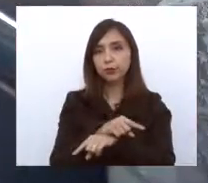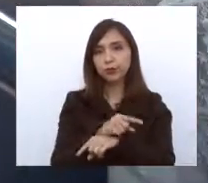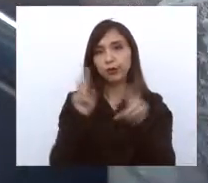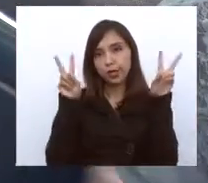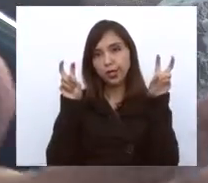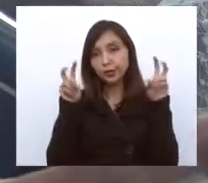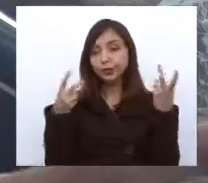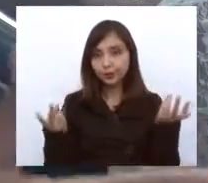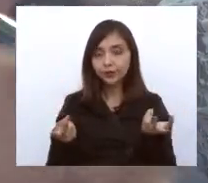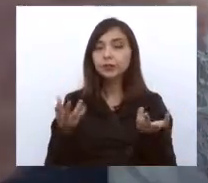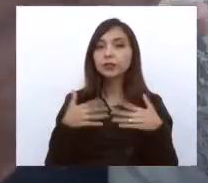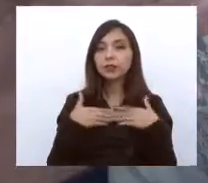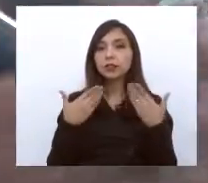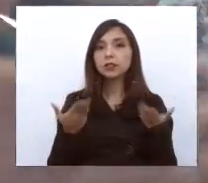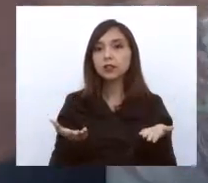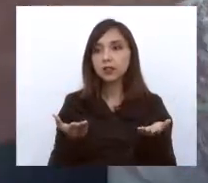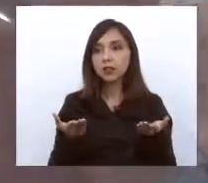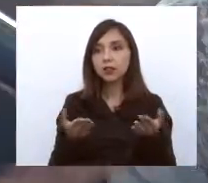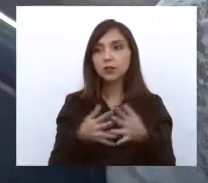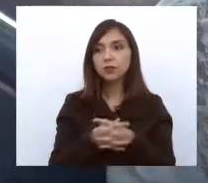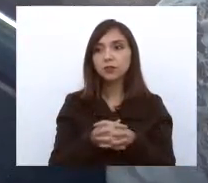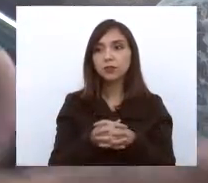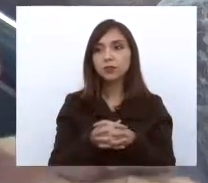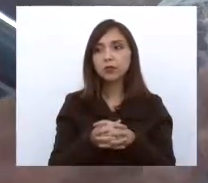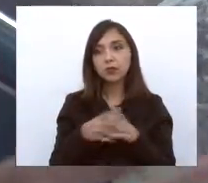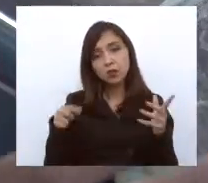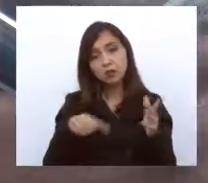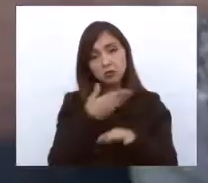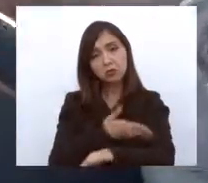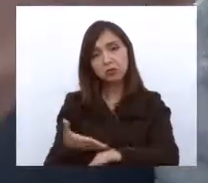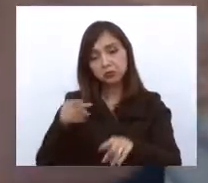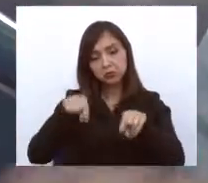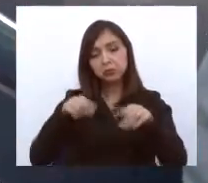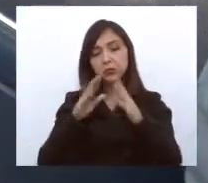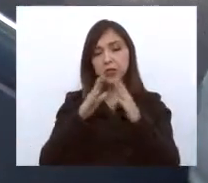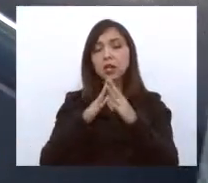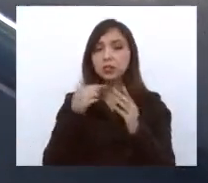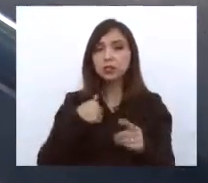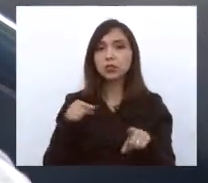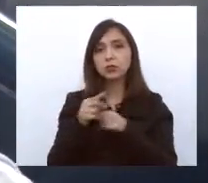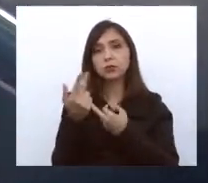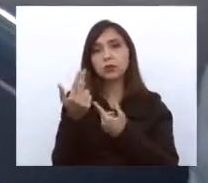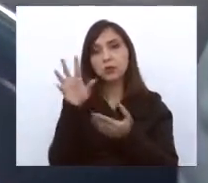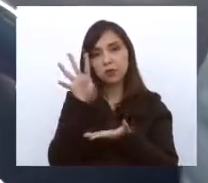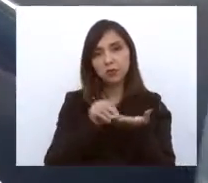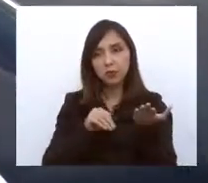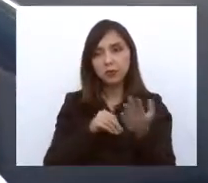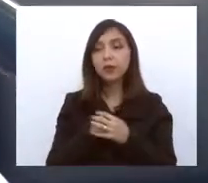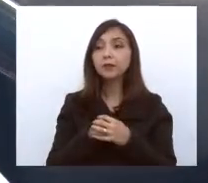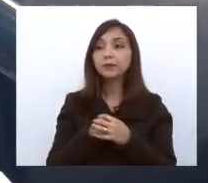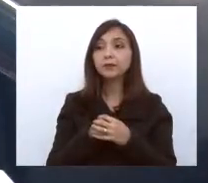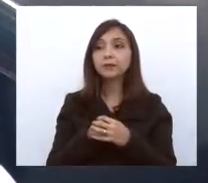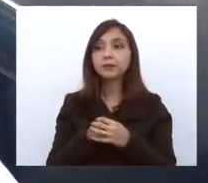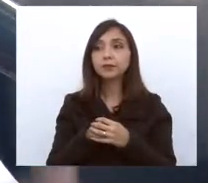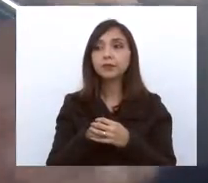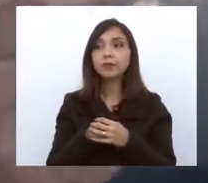um outro assunto. Então, como já virou praxe da casa ele poder fazer isso, vou fazer a mesma coisa.